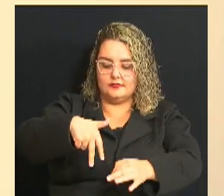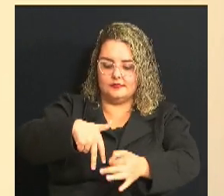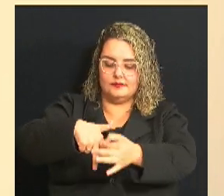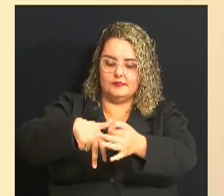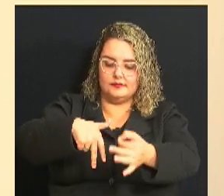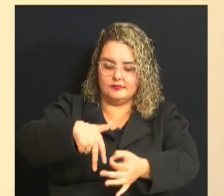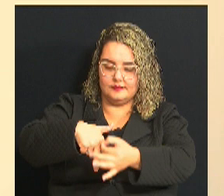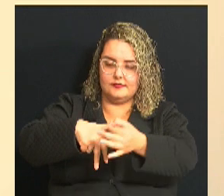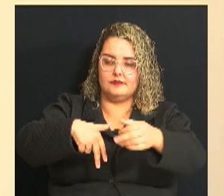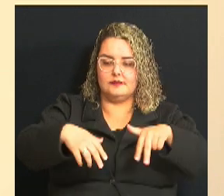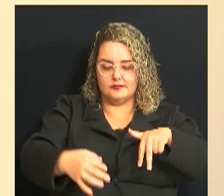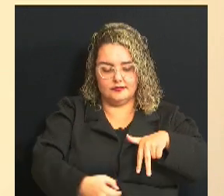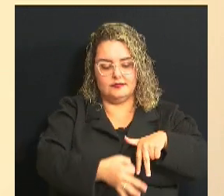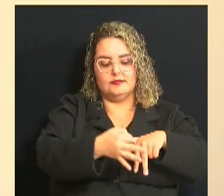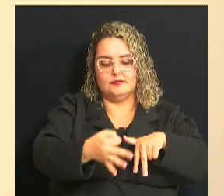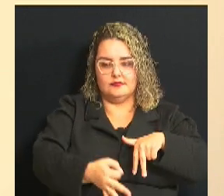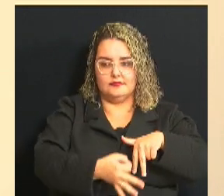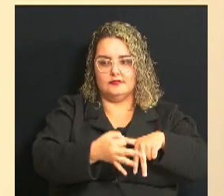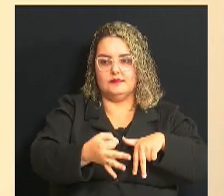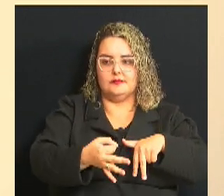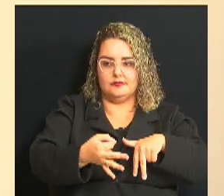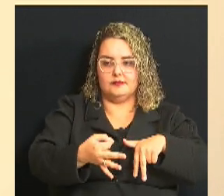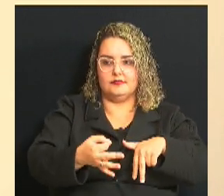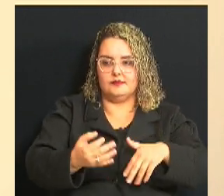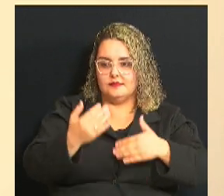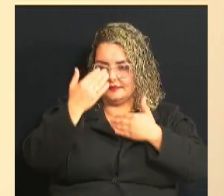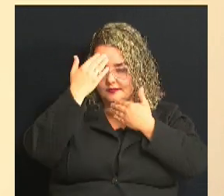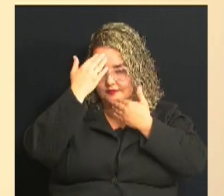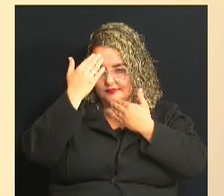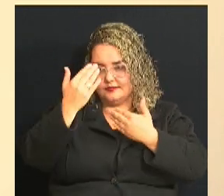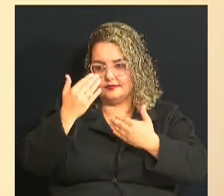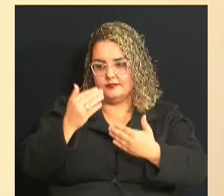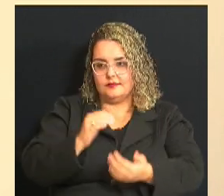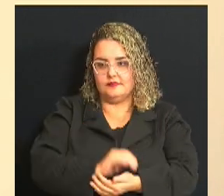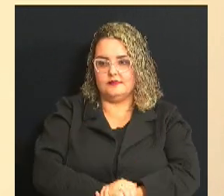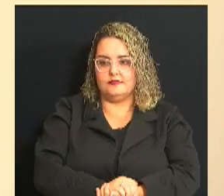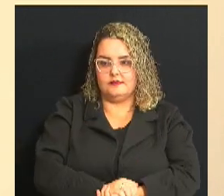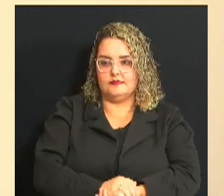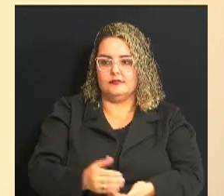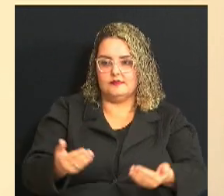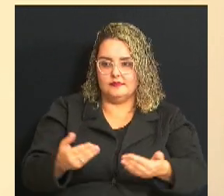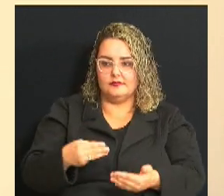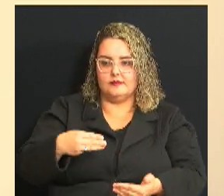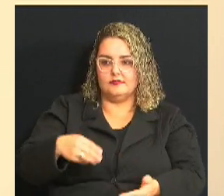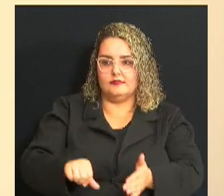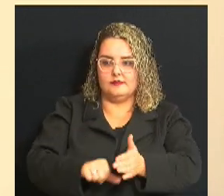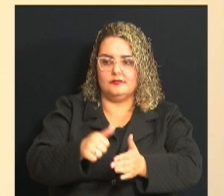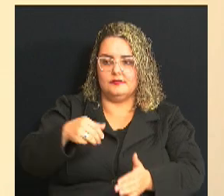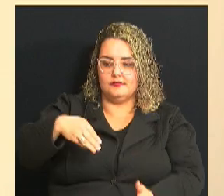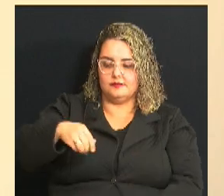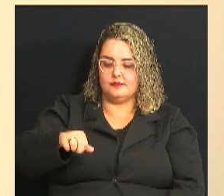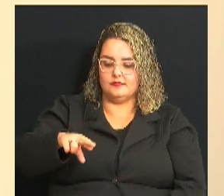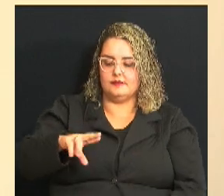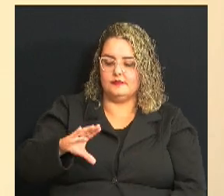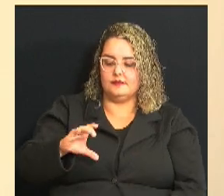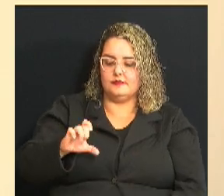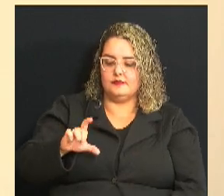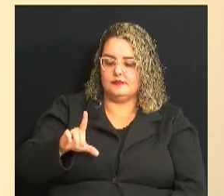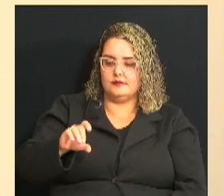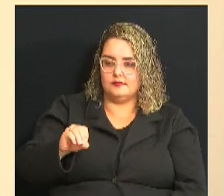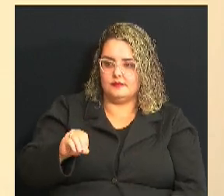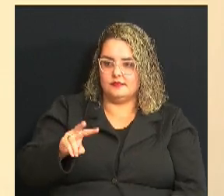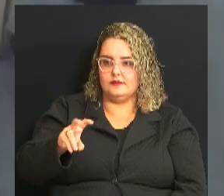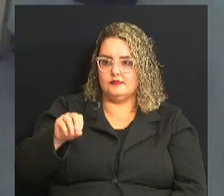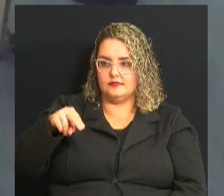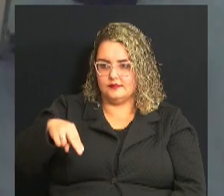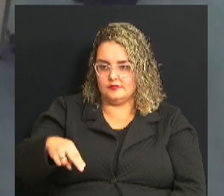da palavra para seus discursos de agradecimento. Com a palavra, primeiramente, o senhor Marcelo von